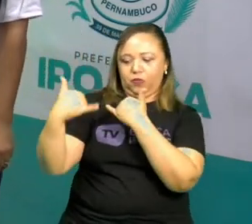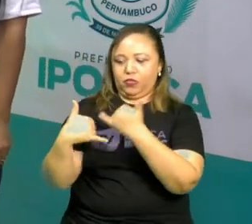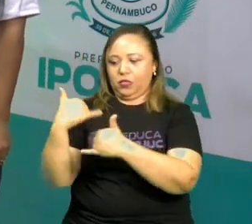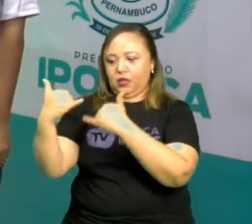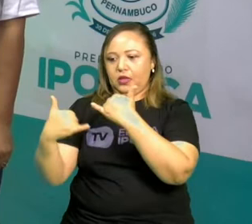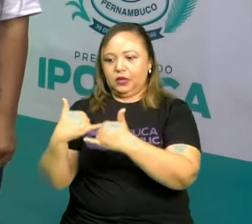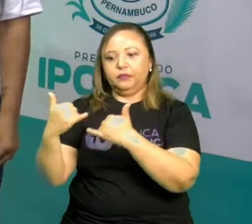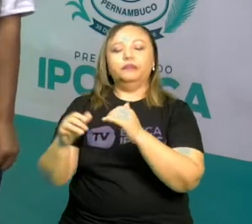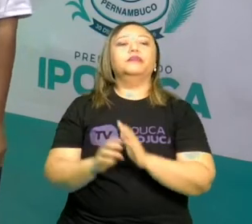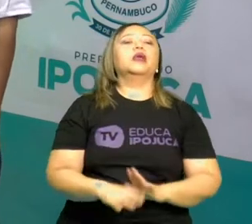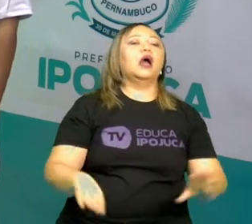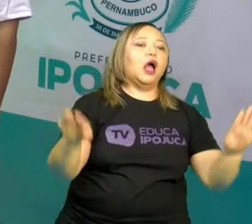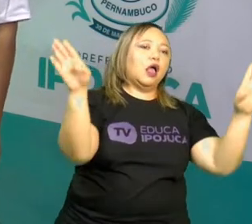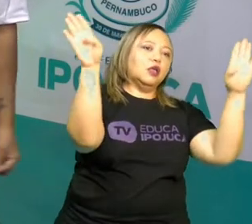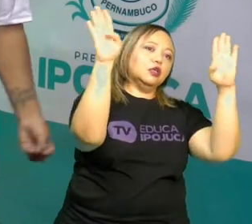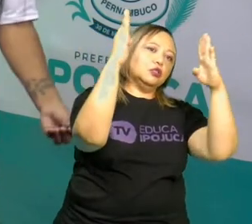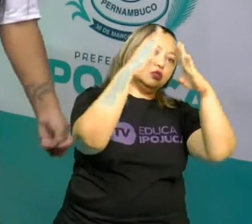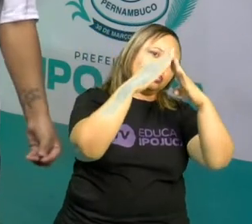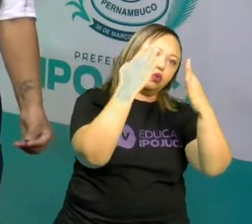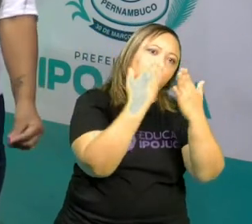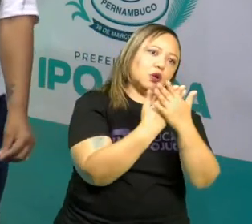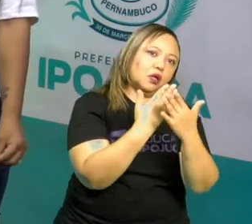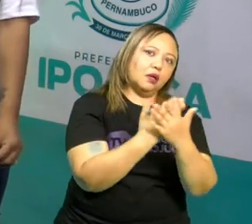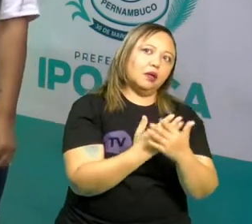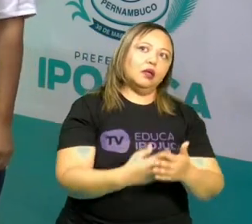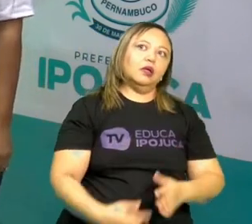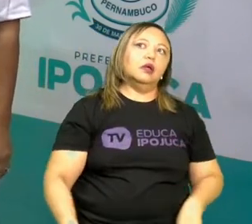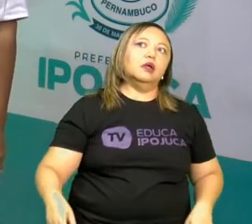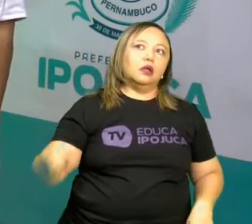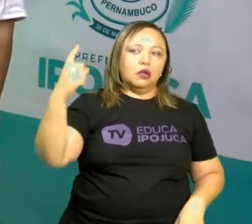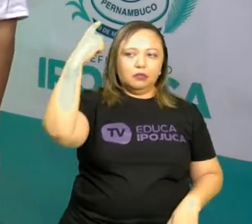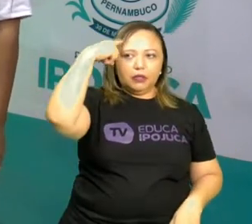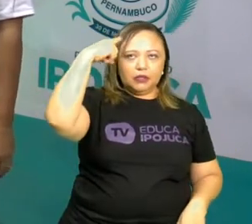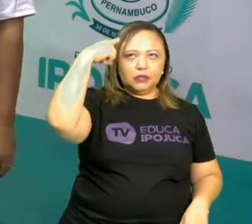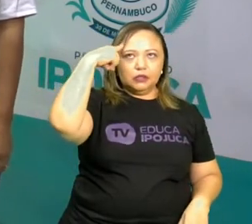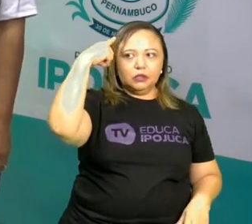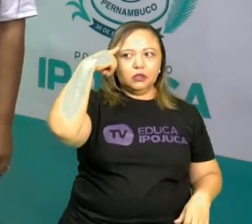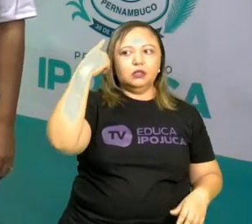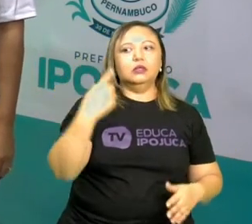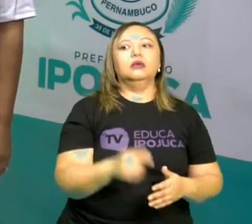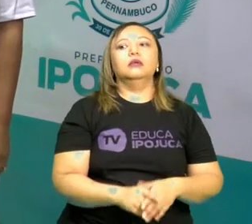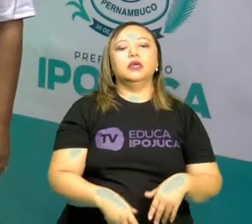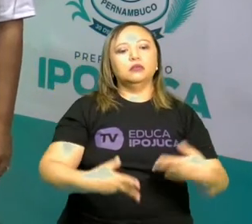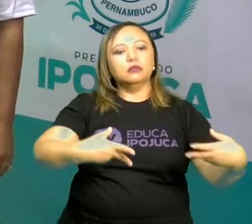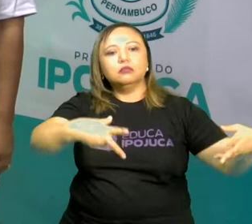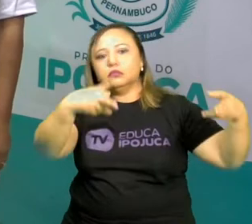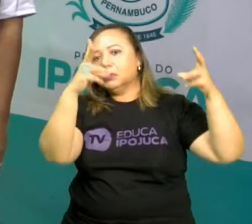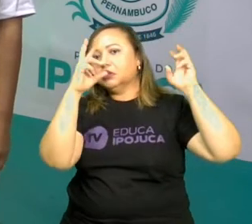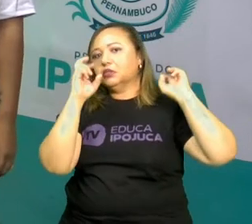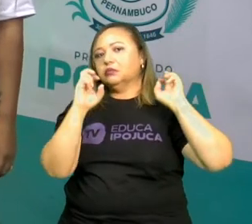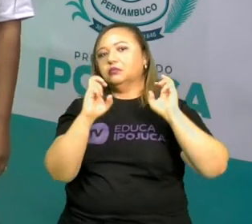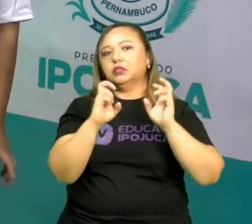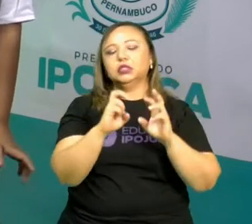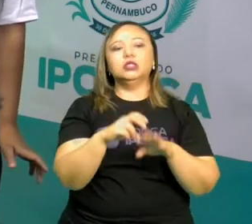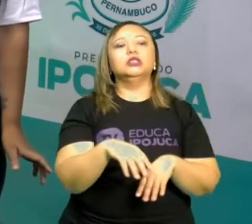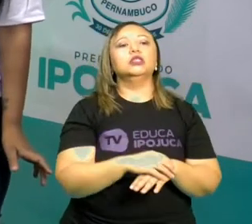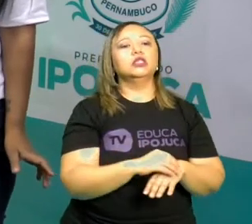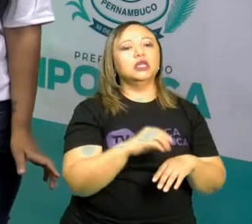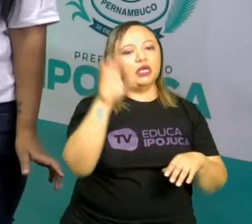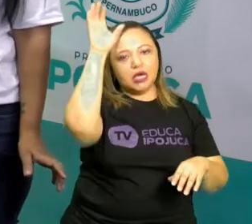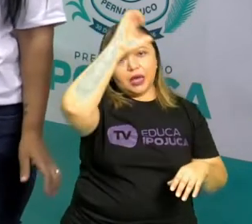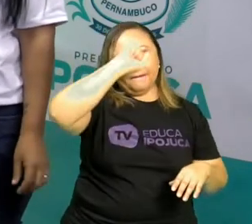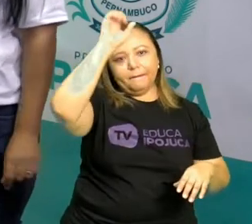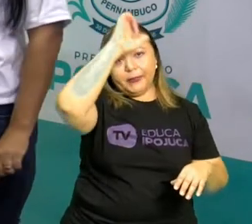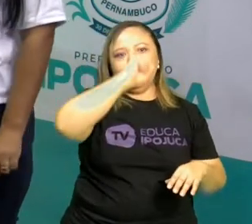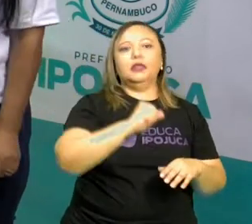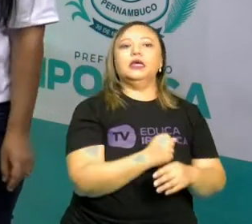fechou, pensei, ai, a matéria que vou aprender. Mas depois percebi que há muitas formas de